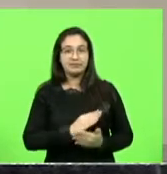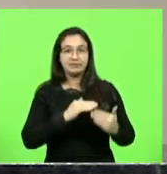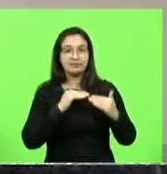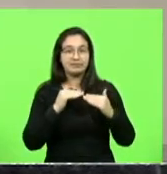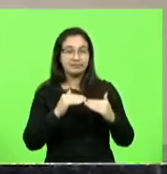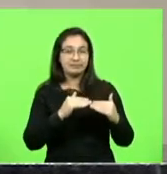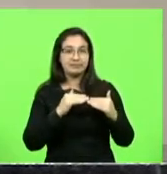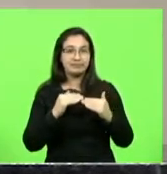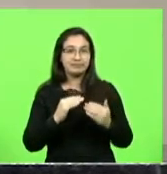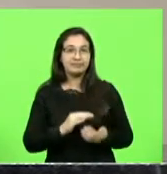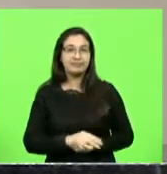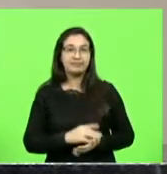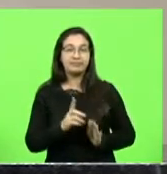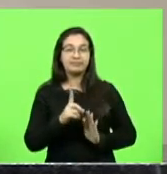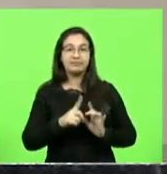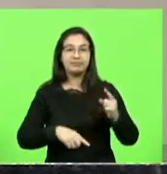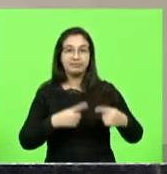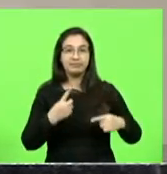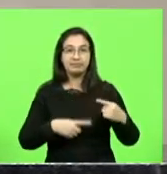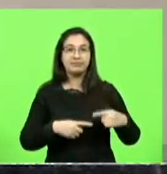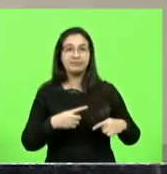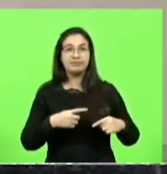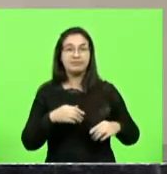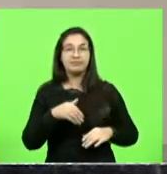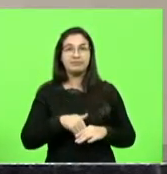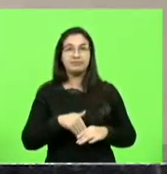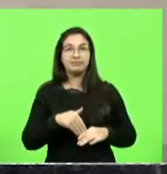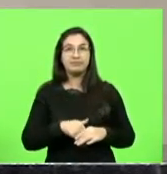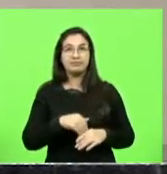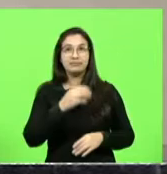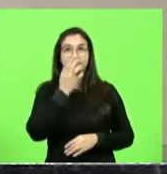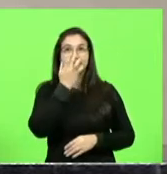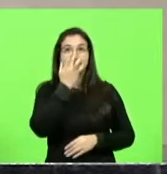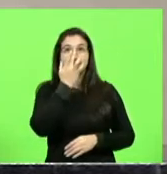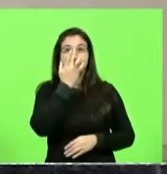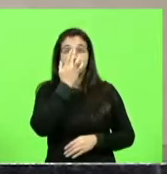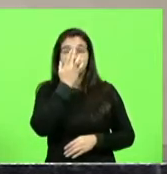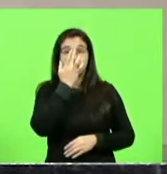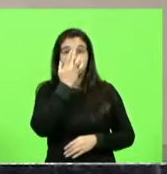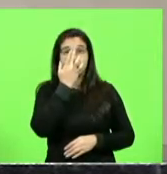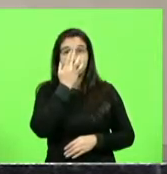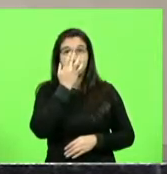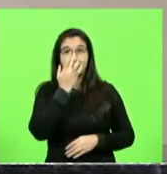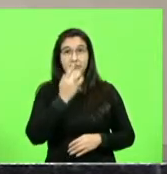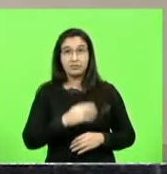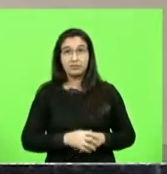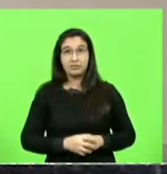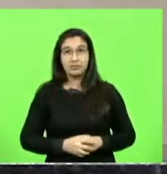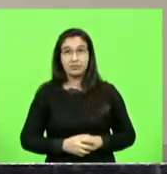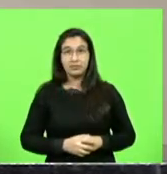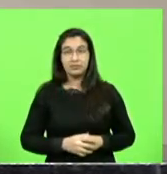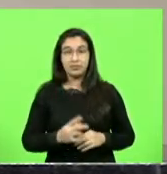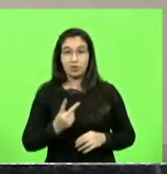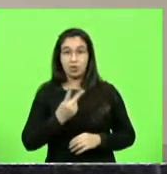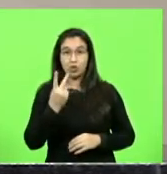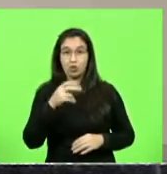por unanimidade. Discussão e votação em turno único. Sim. Dois votos contrários.